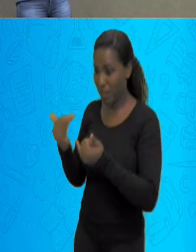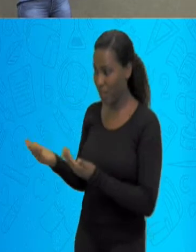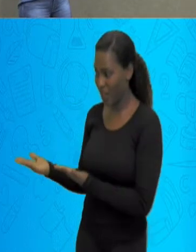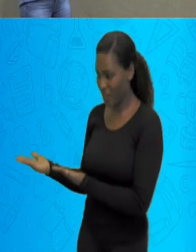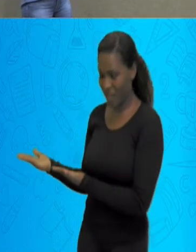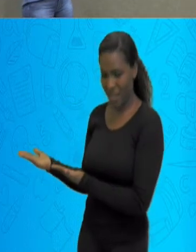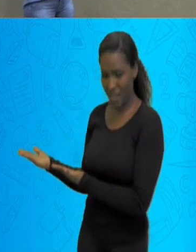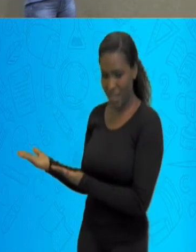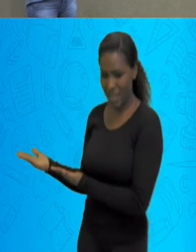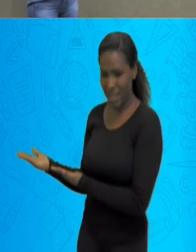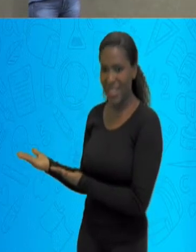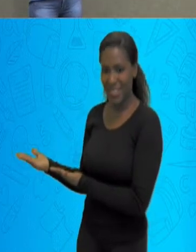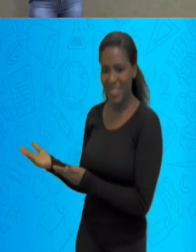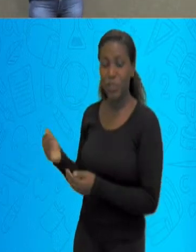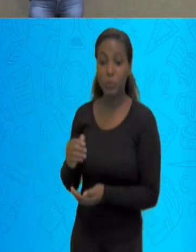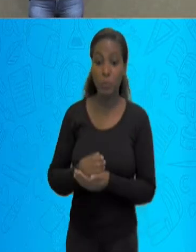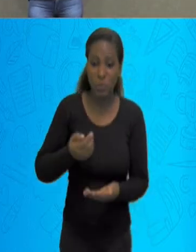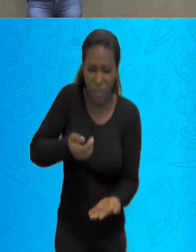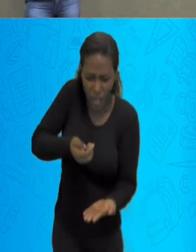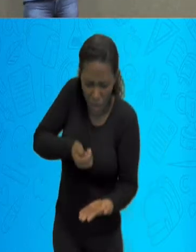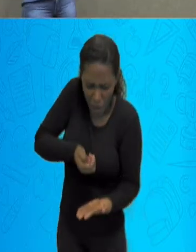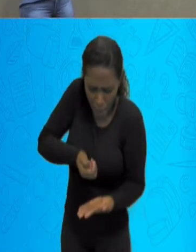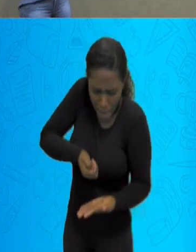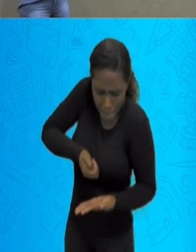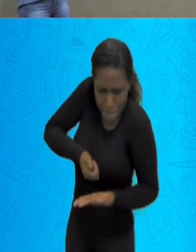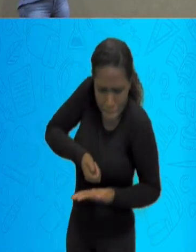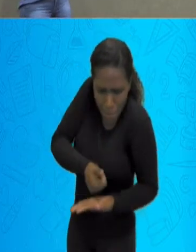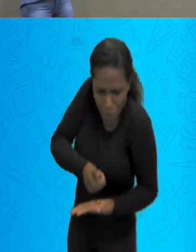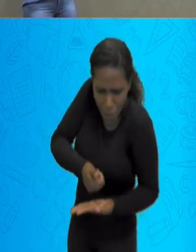peão, bola de gude,